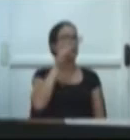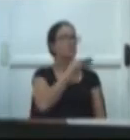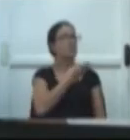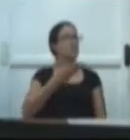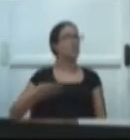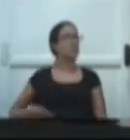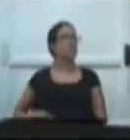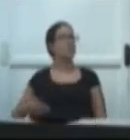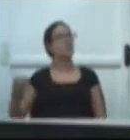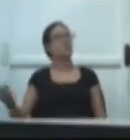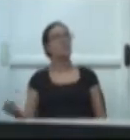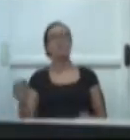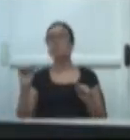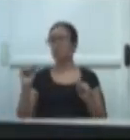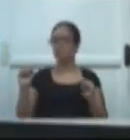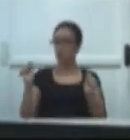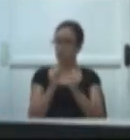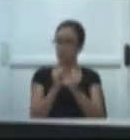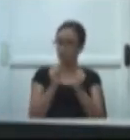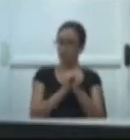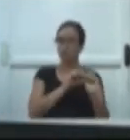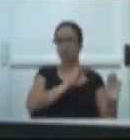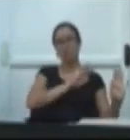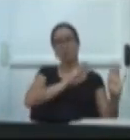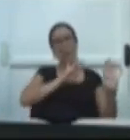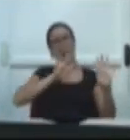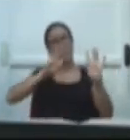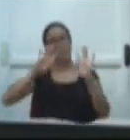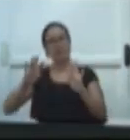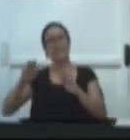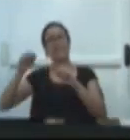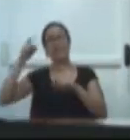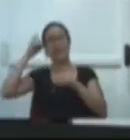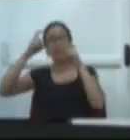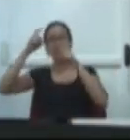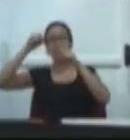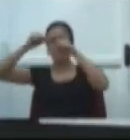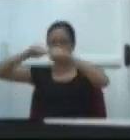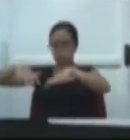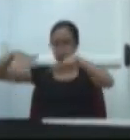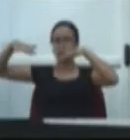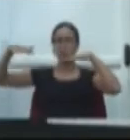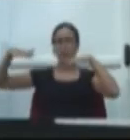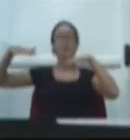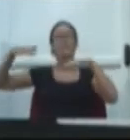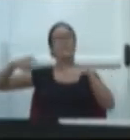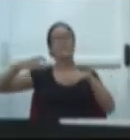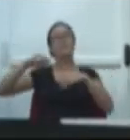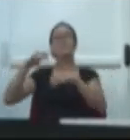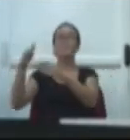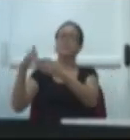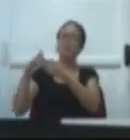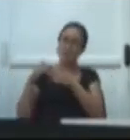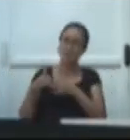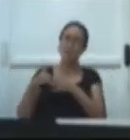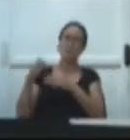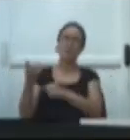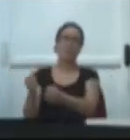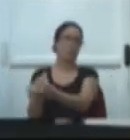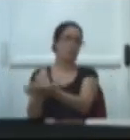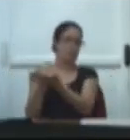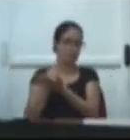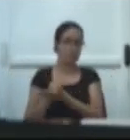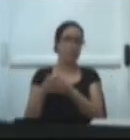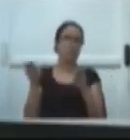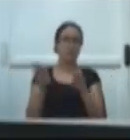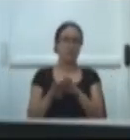nossa Assembleia. E o que eles vieram fazer, vereadores, é pedir o apoio de vocês para a campanha salarial da Prefeitura Municipal de Limeira, que nós